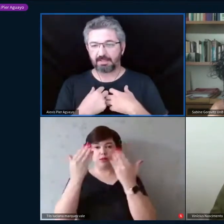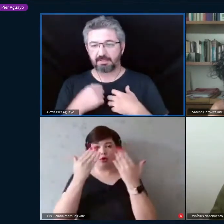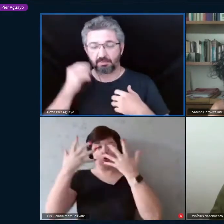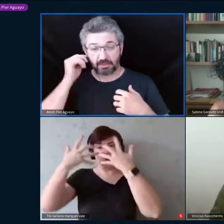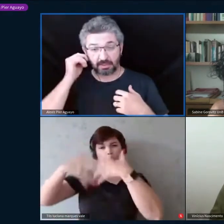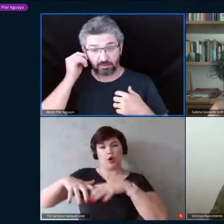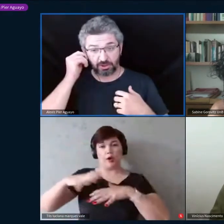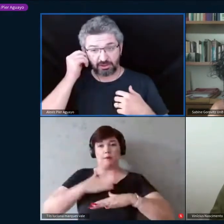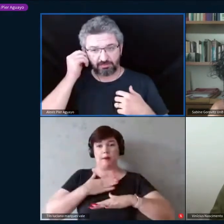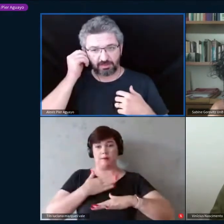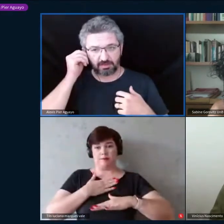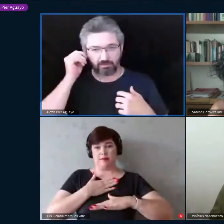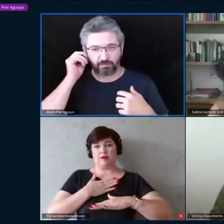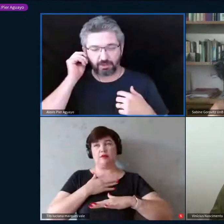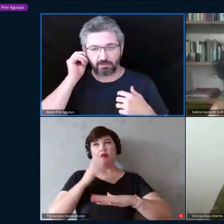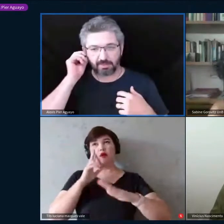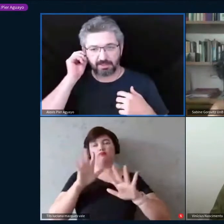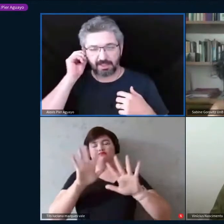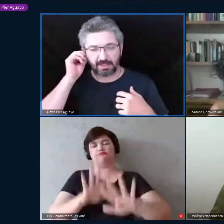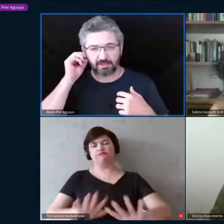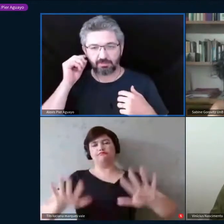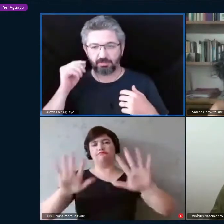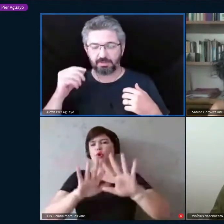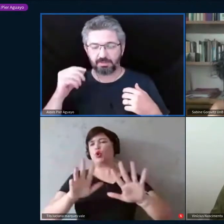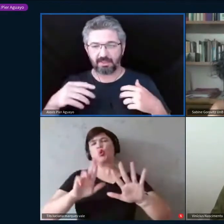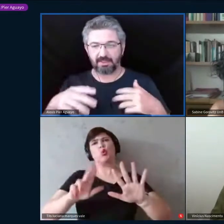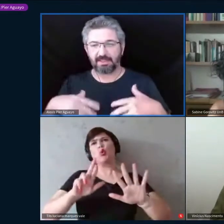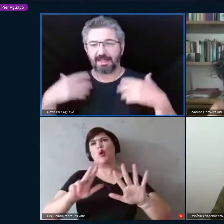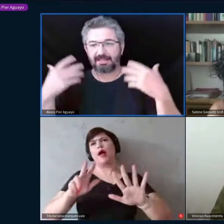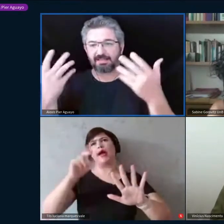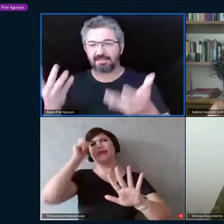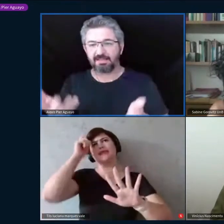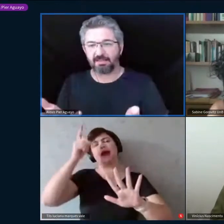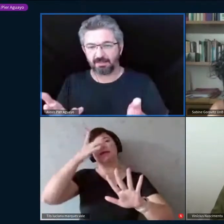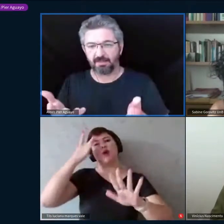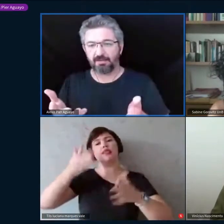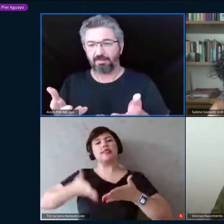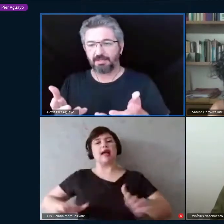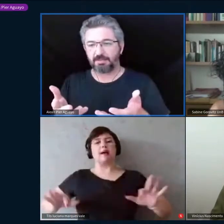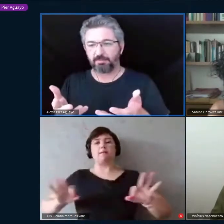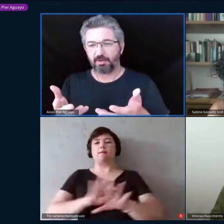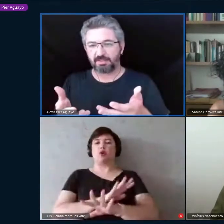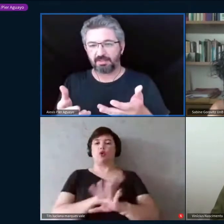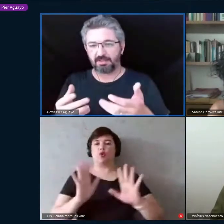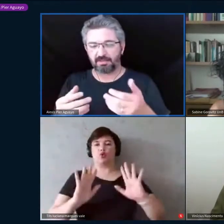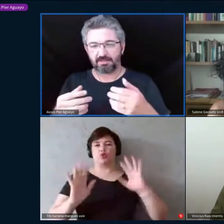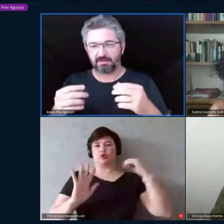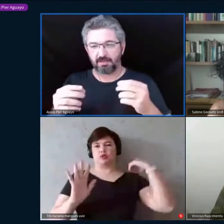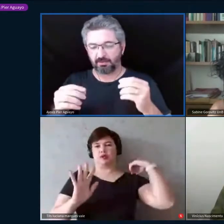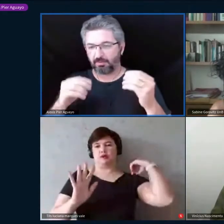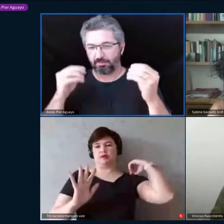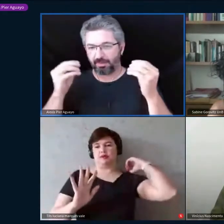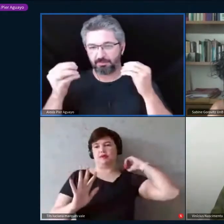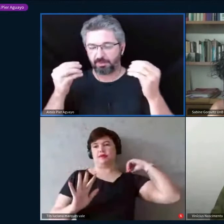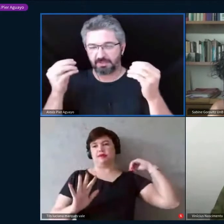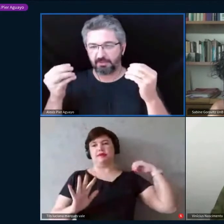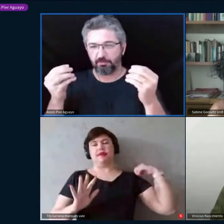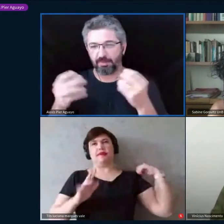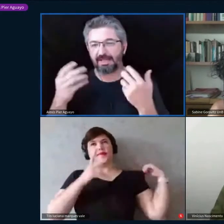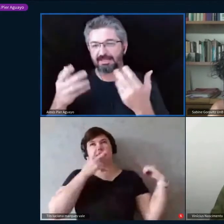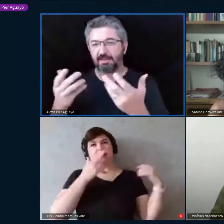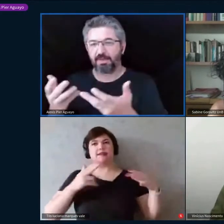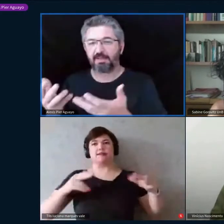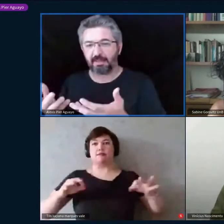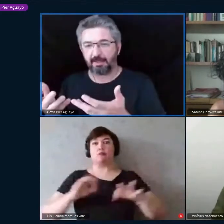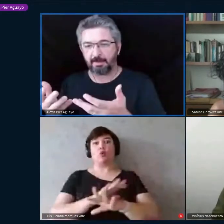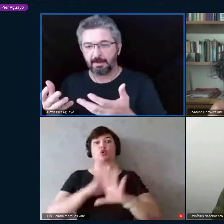da interpretação que eu tive não foi de uma ideia de uma pessoa que nasce predisposta com uma